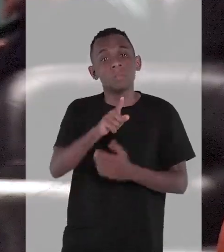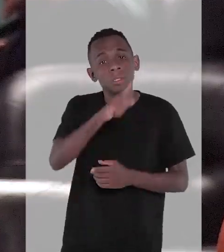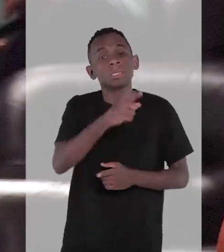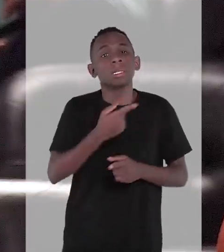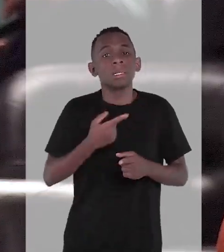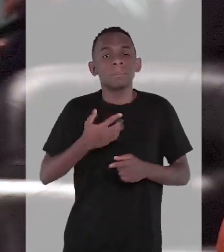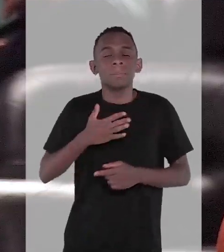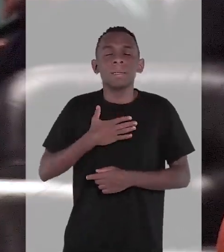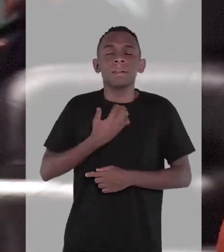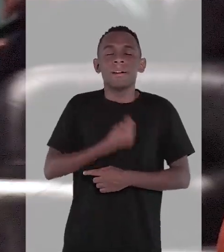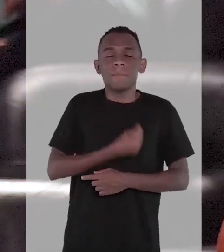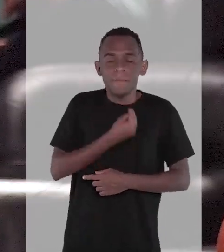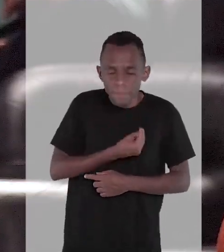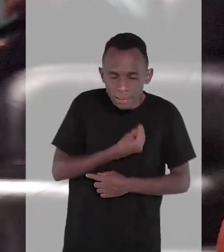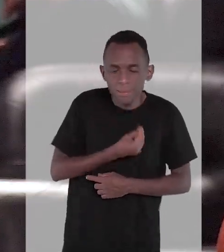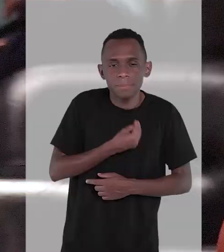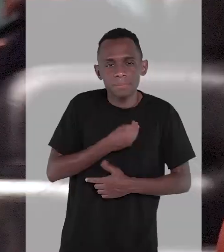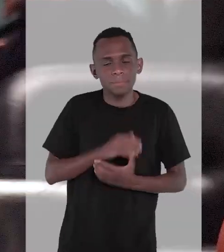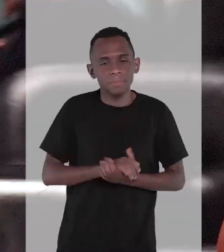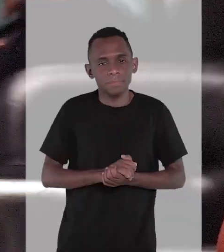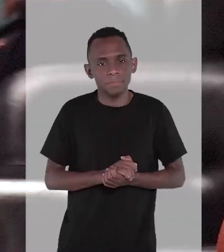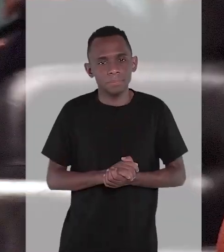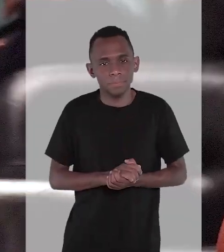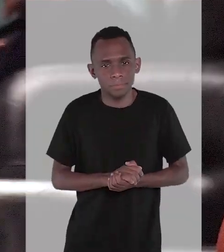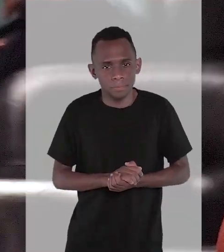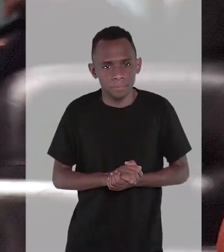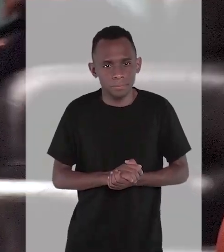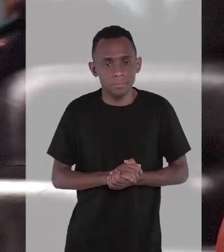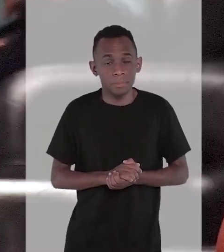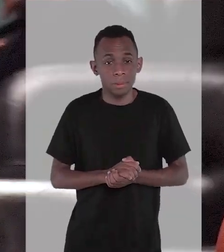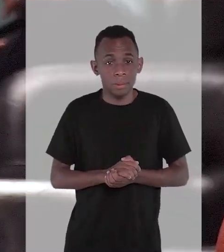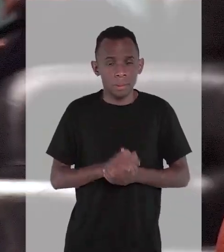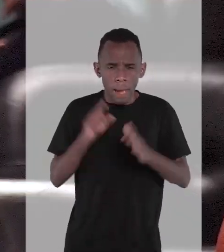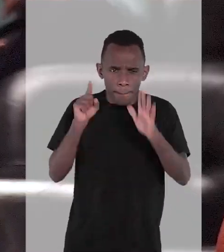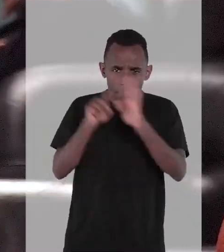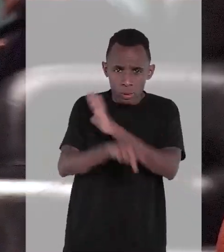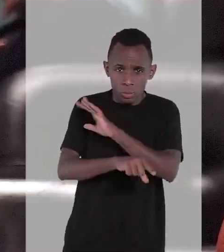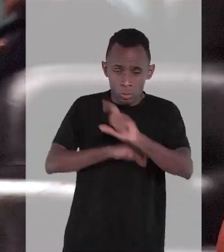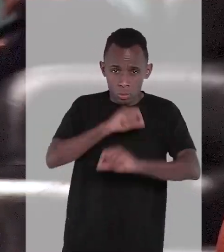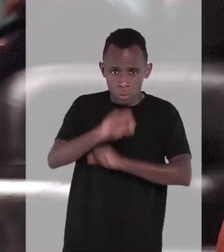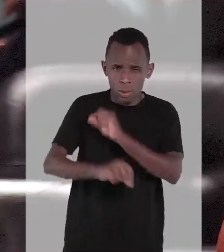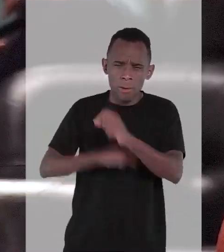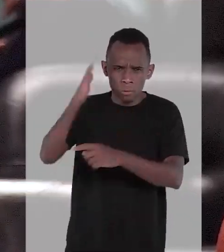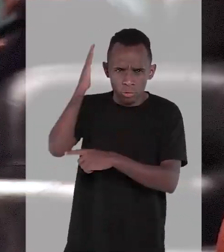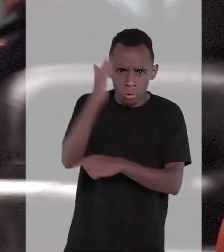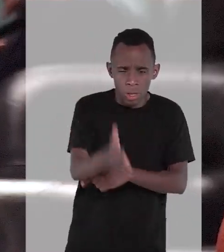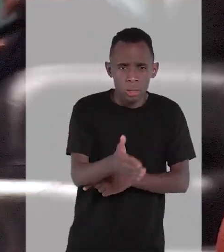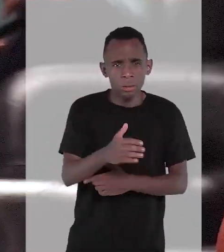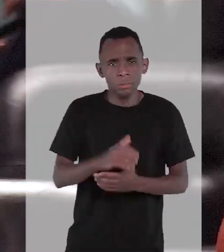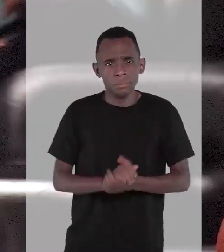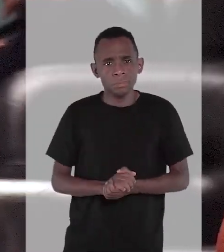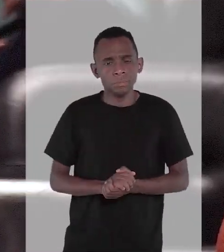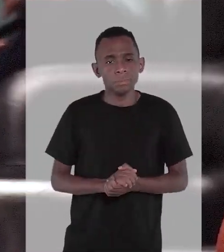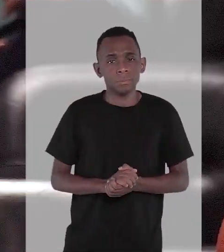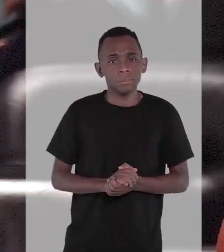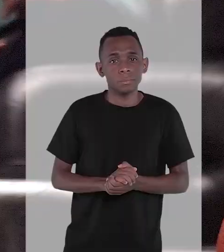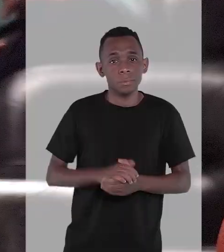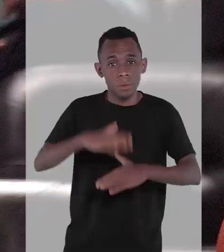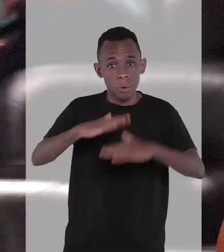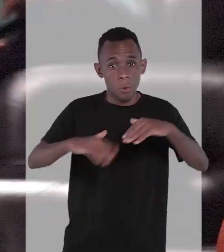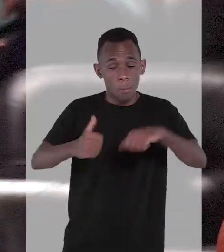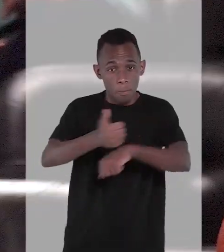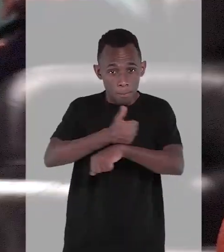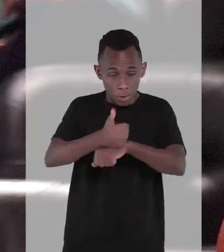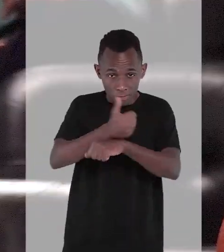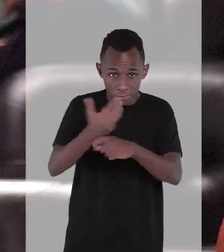feito parte da minha vida aí durante a pandemia. Poxa, obrigado. Bom, e a pergunta é uma pergunta assim, bem direta.